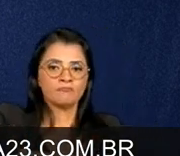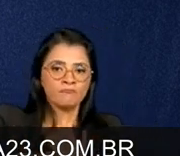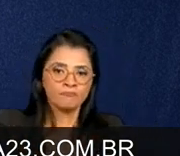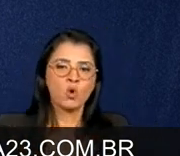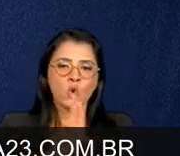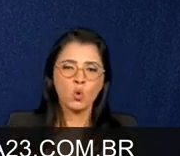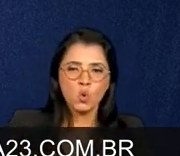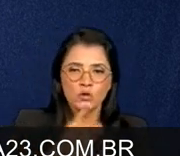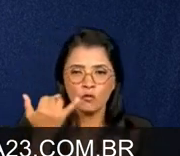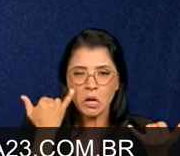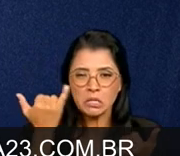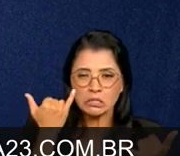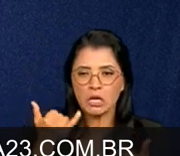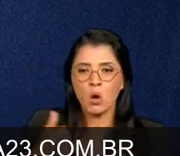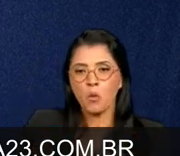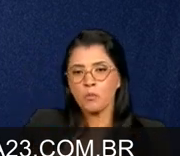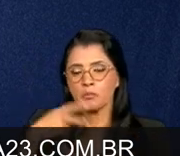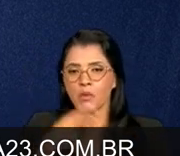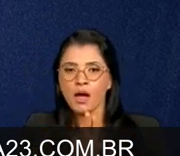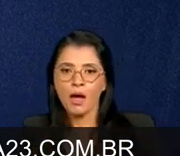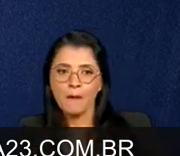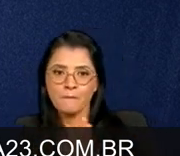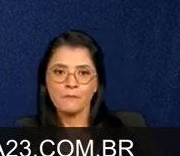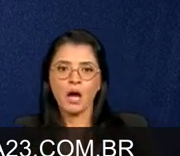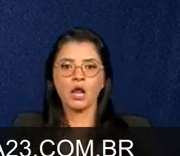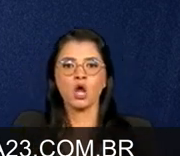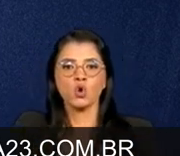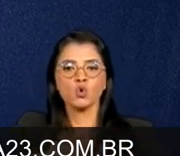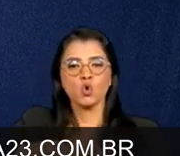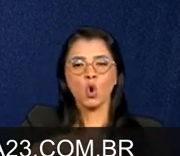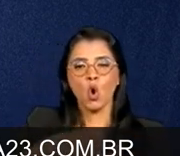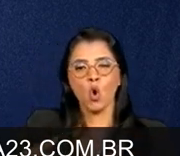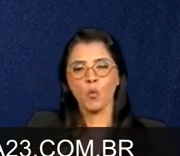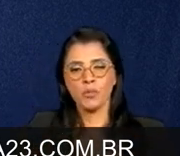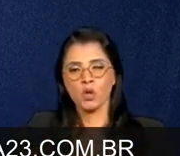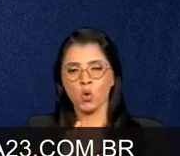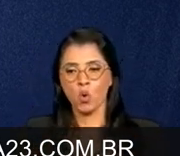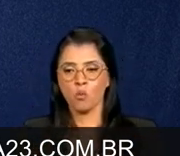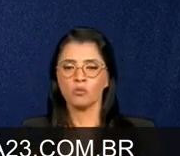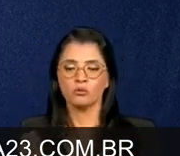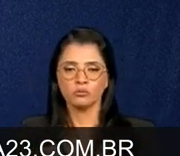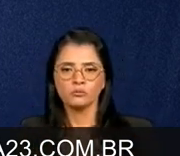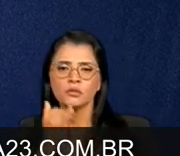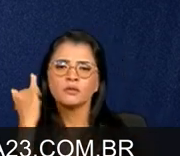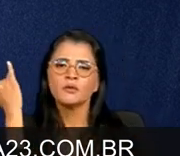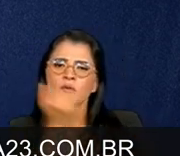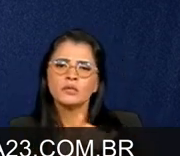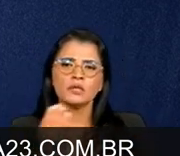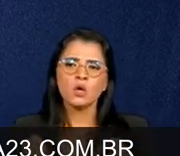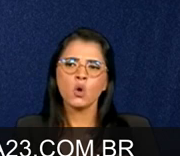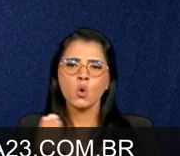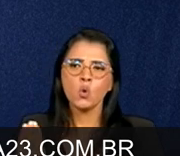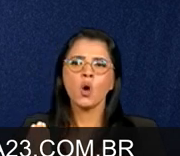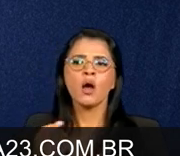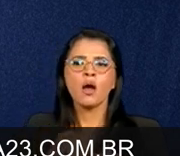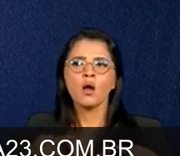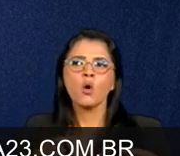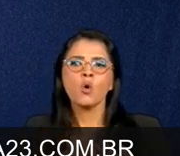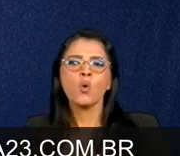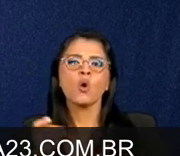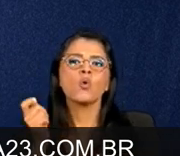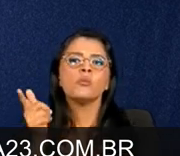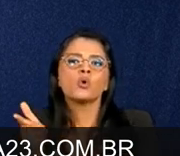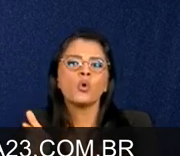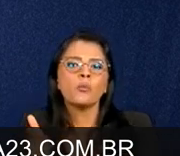informações privilegiadas para aplicar o golpe. Eles davam para a pessoa qual era o itinerário que ela tinha